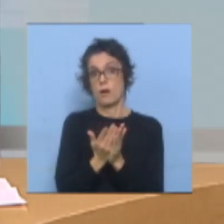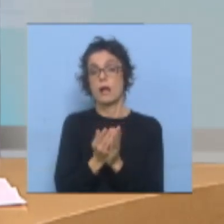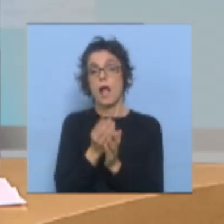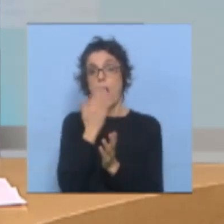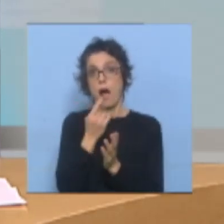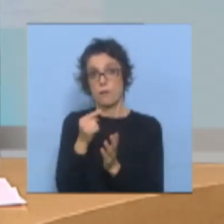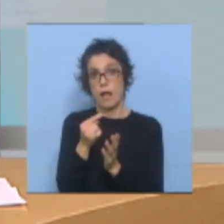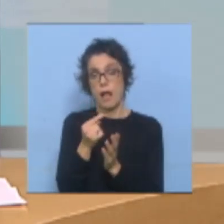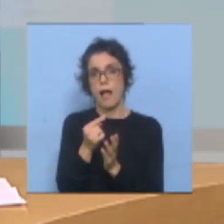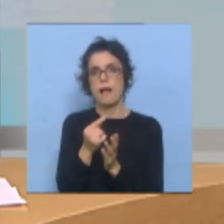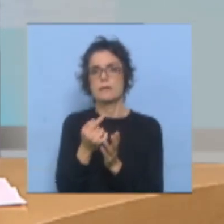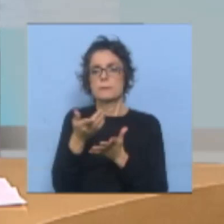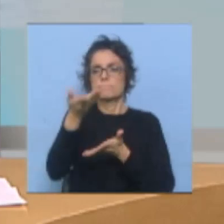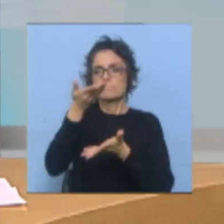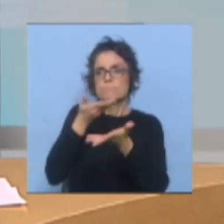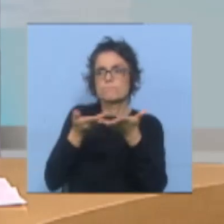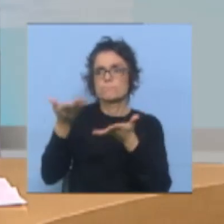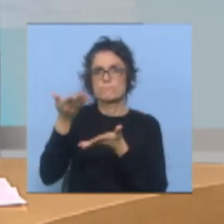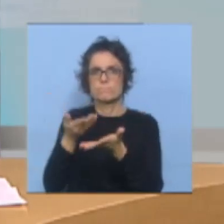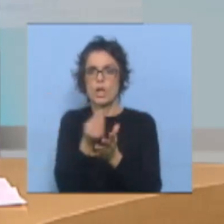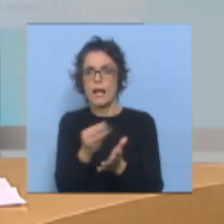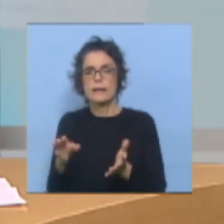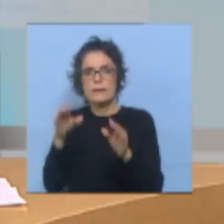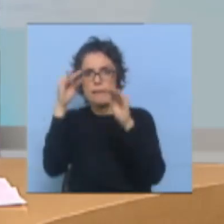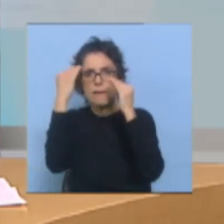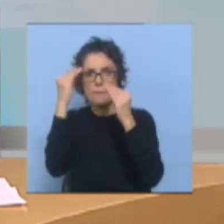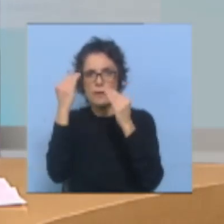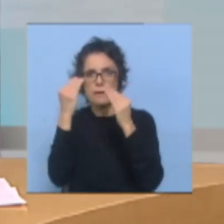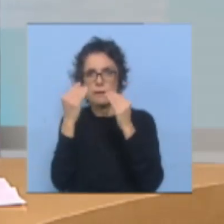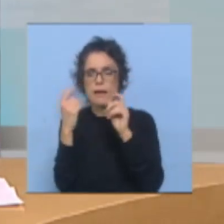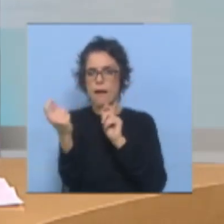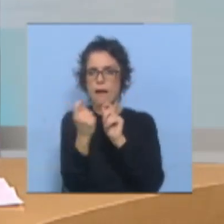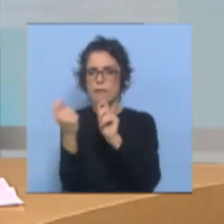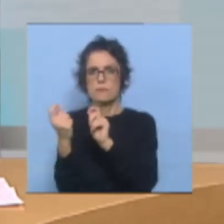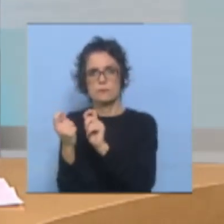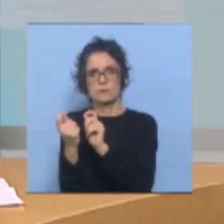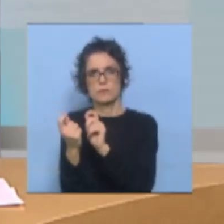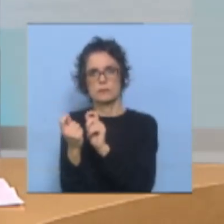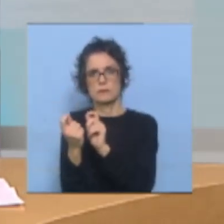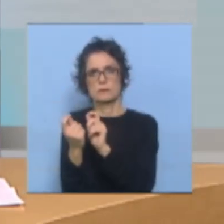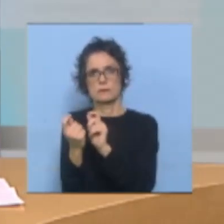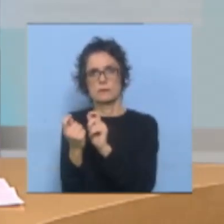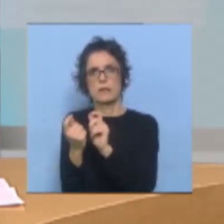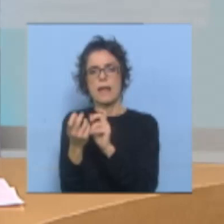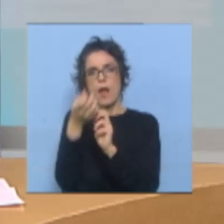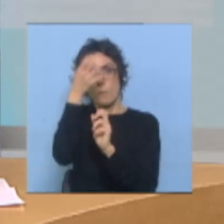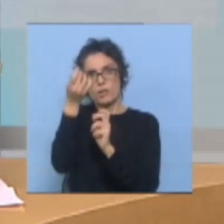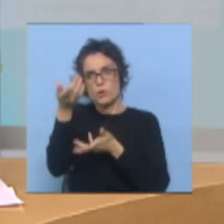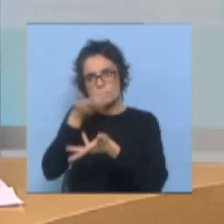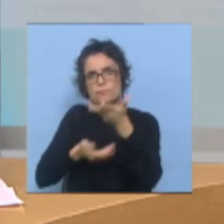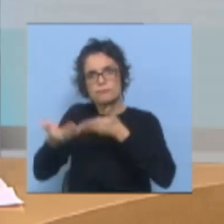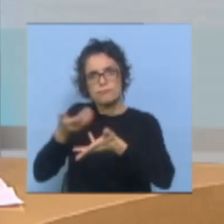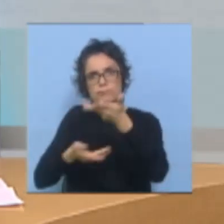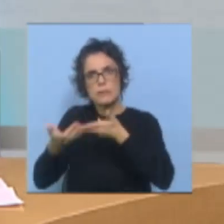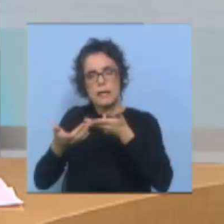as crianças são habituadas, desde pequeninas, a discutir umas com as outras, respeitando e calçando os sapatos do